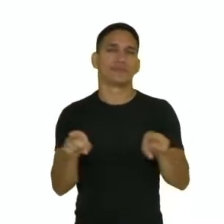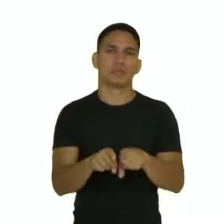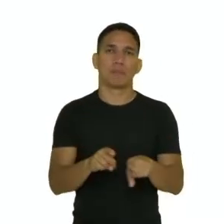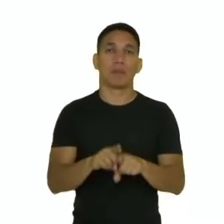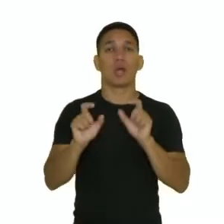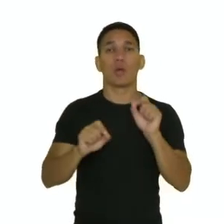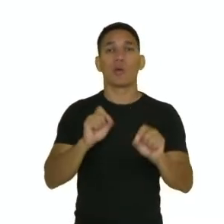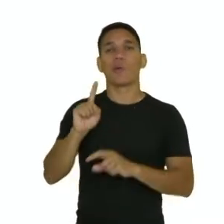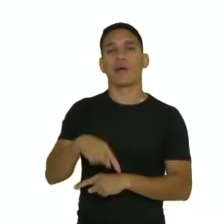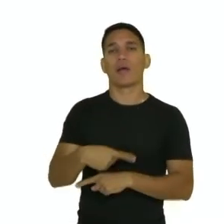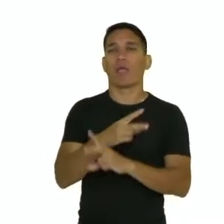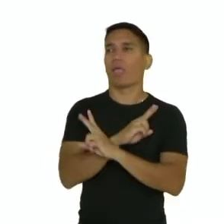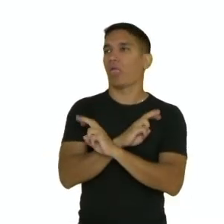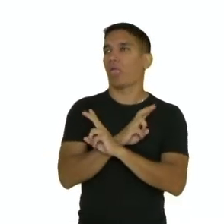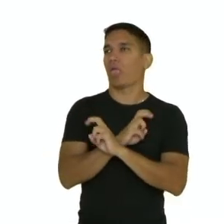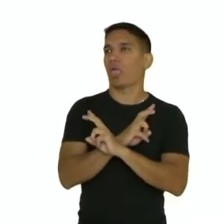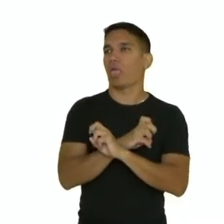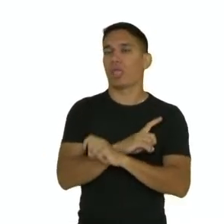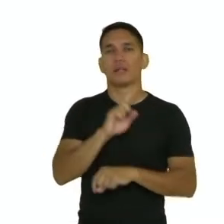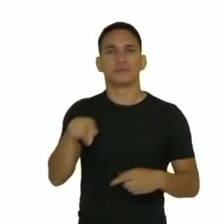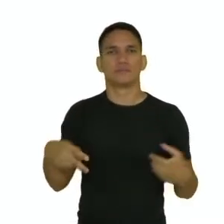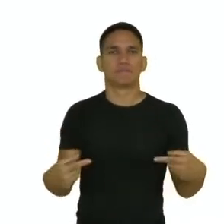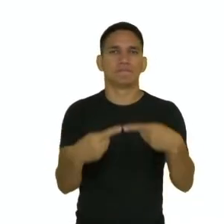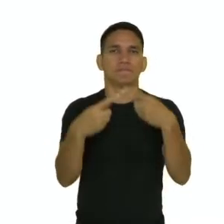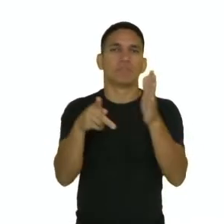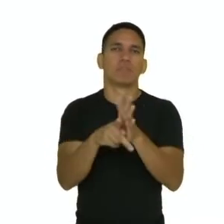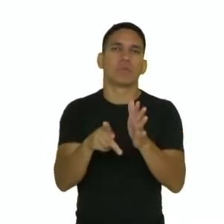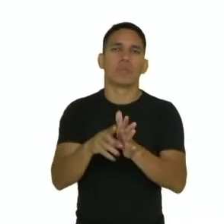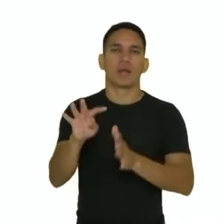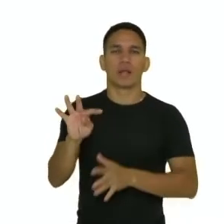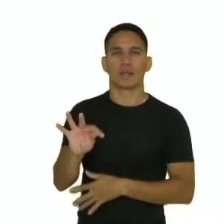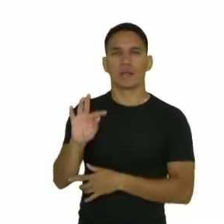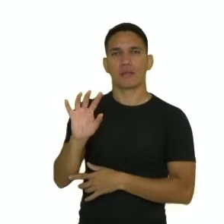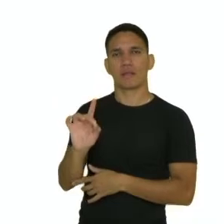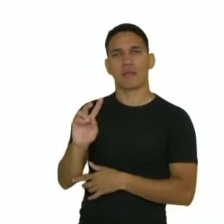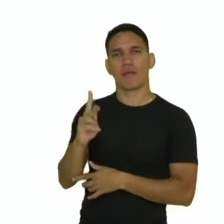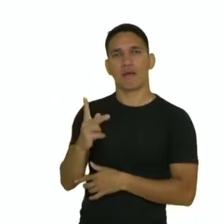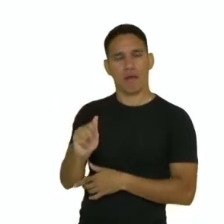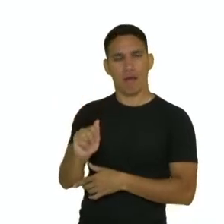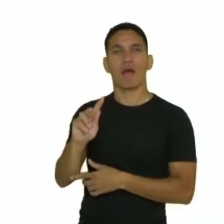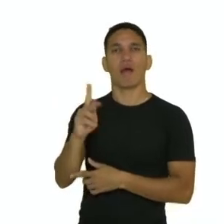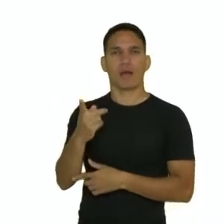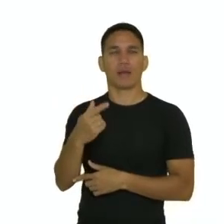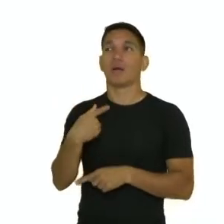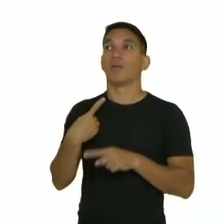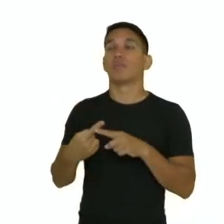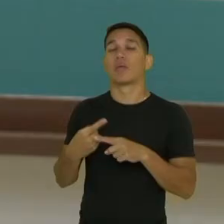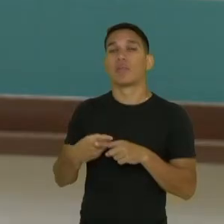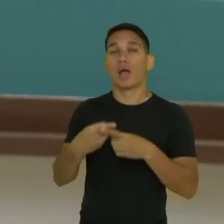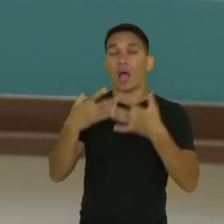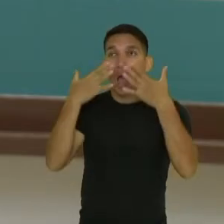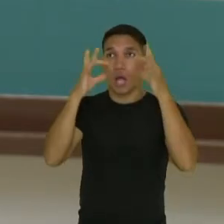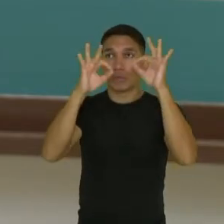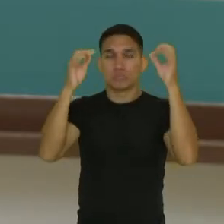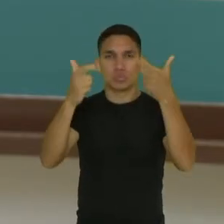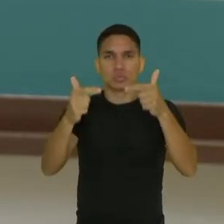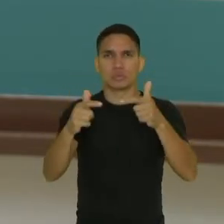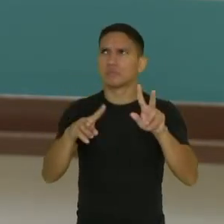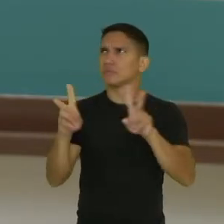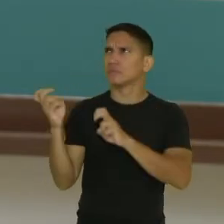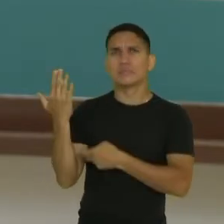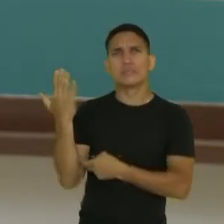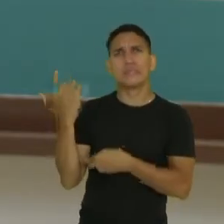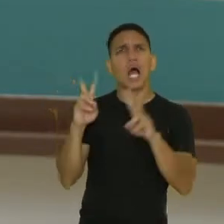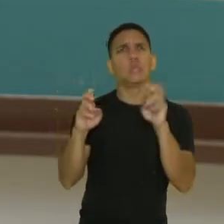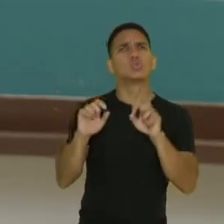atenção e hiperatividade, que é o TDAH. E aí, pessoal, com base nesse fragmento, qual é o assunto desse texto,